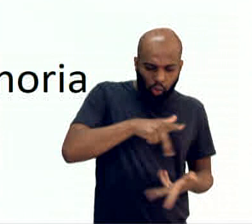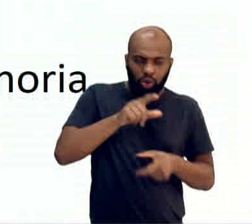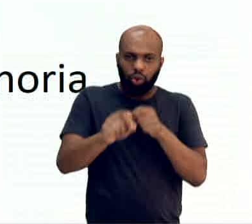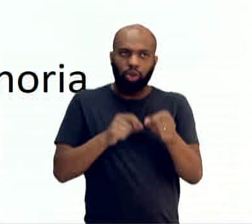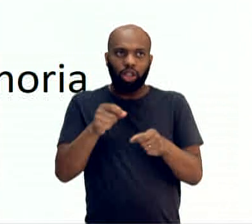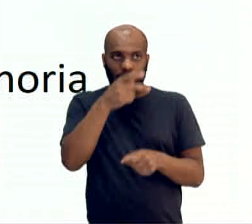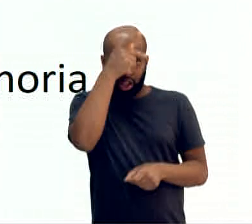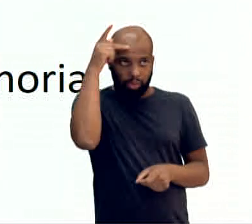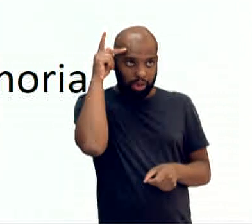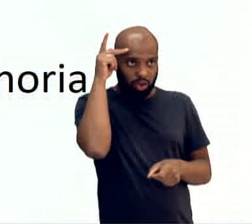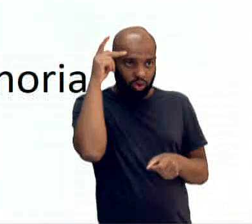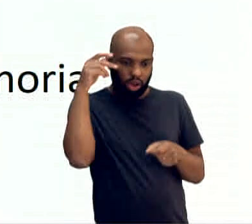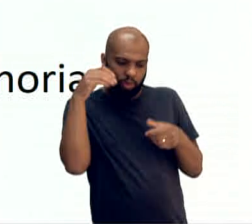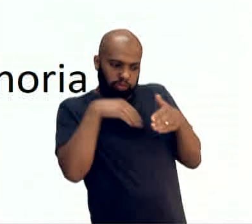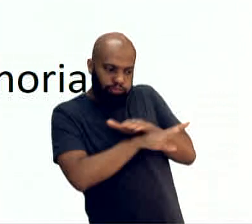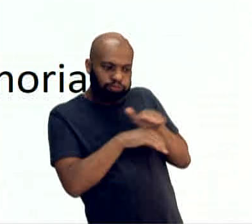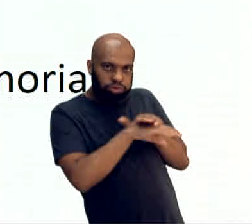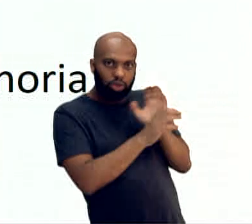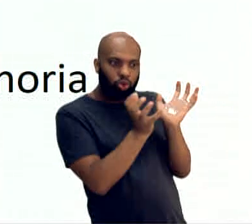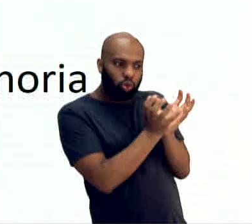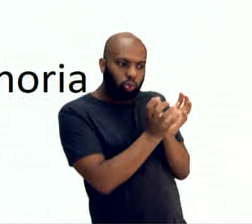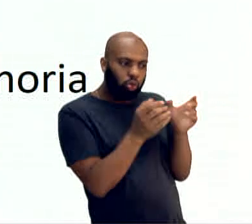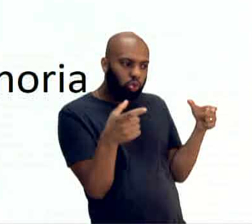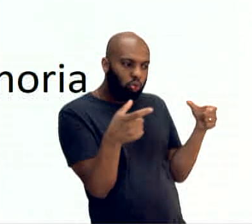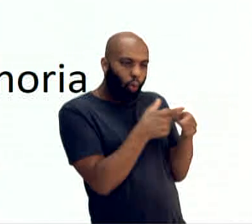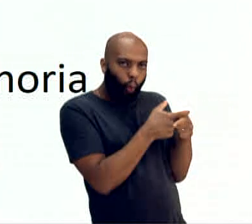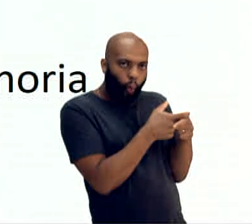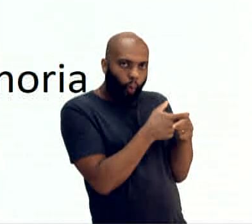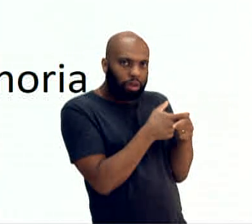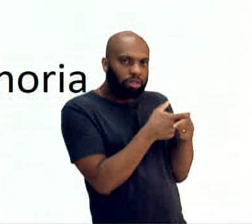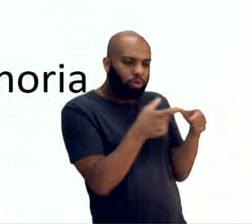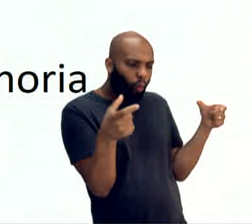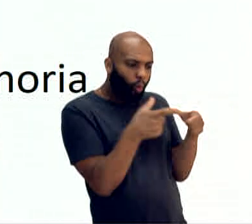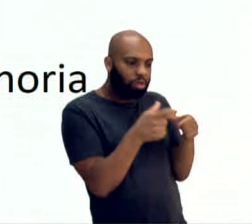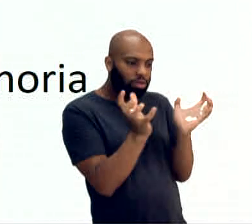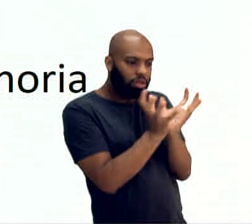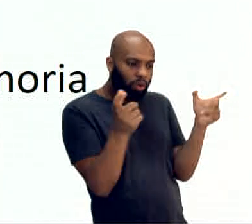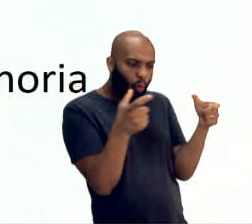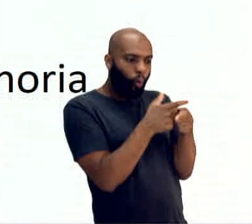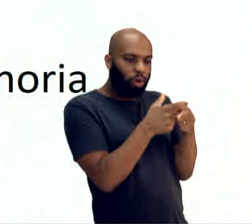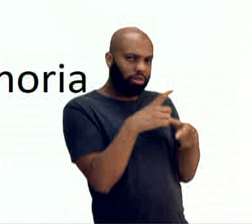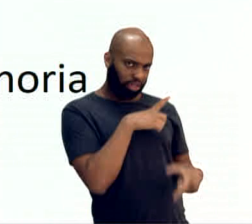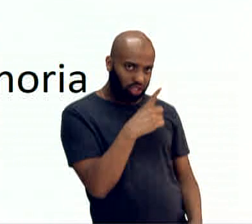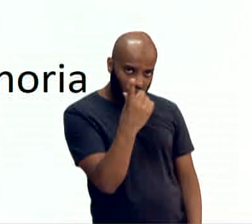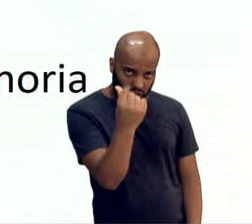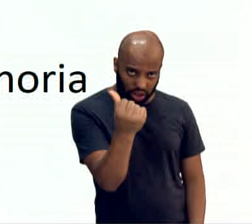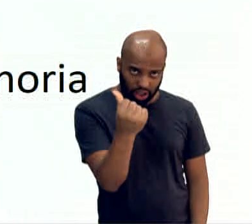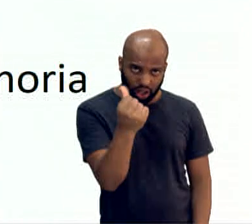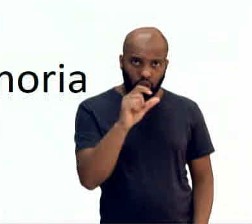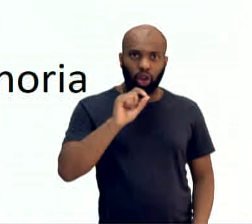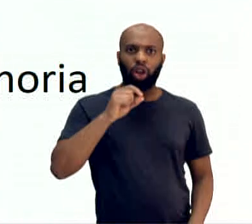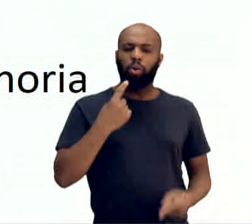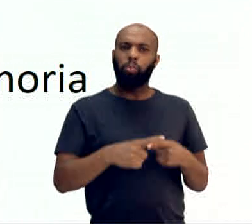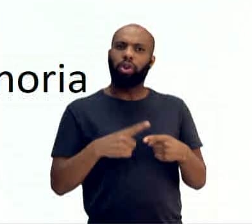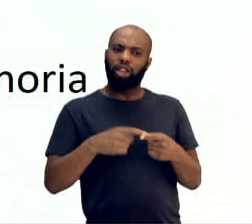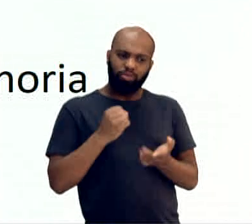renda na mão de uma minoria privilegiada. Uma minoria. O assistencialismo é para